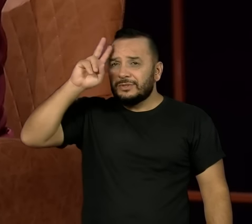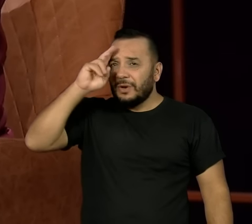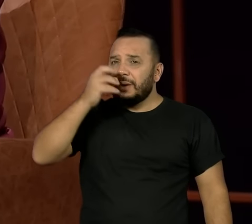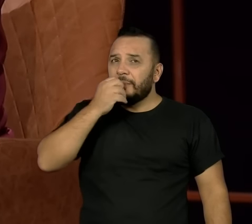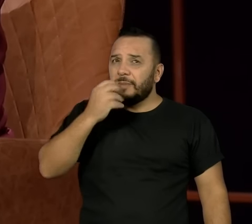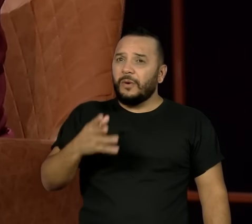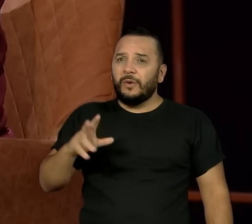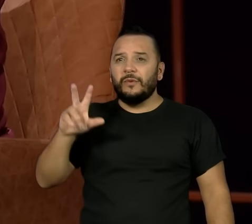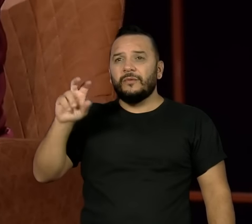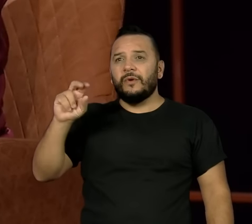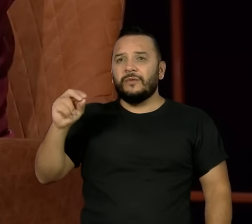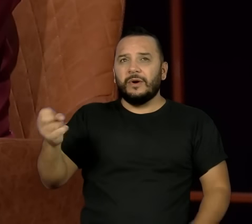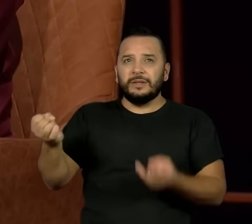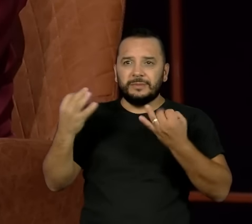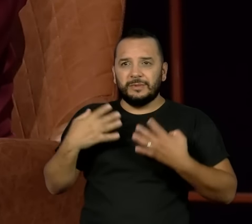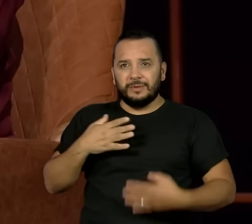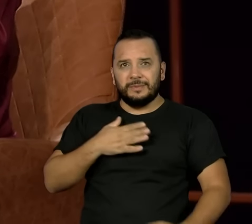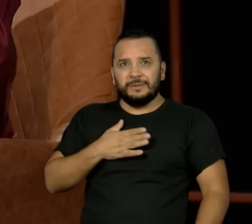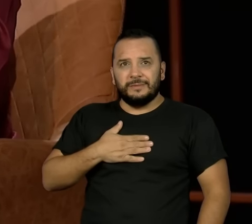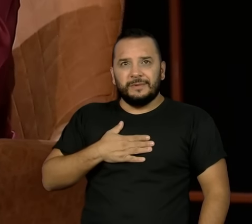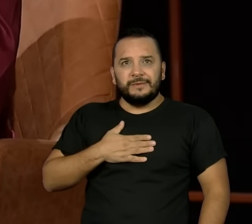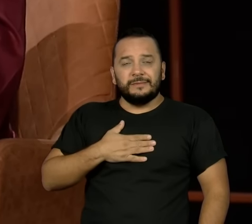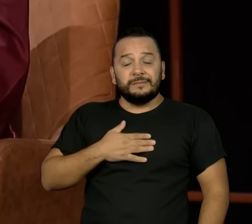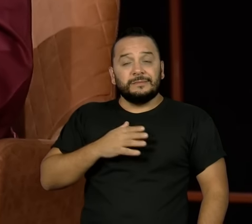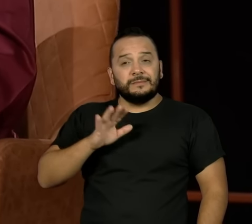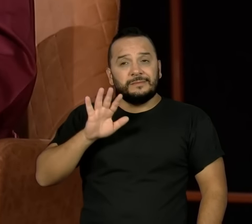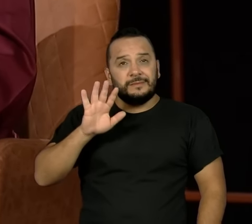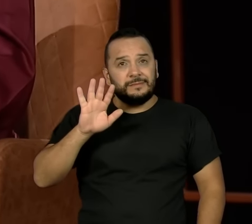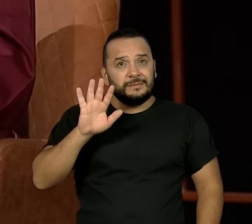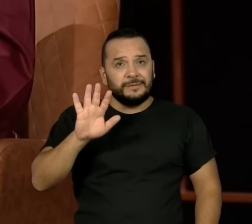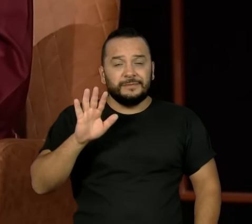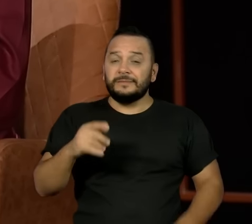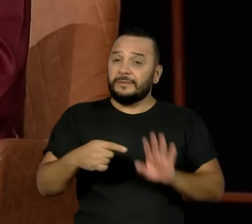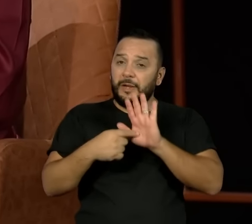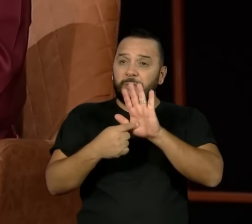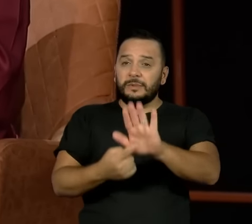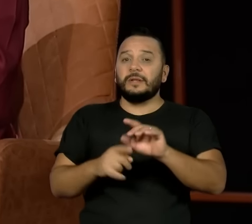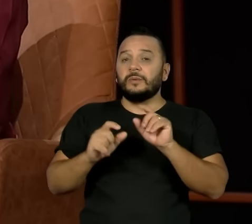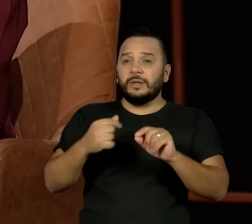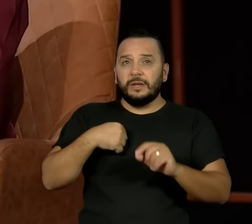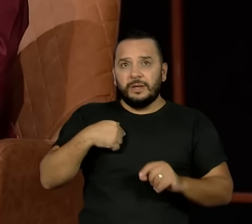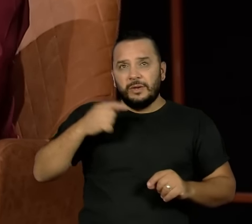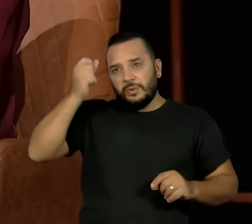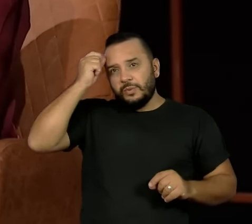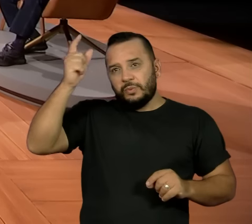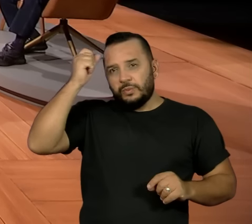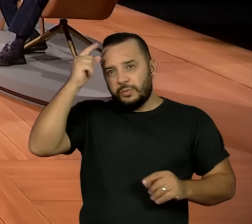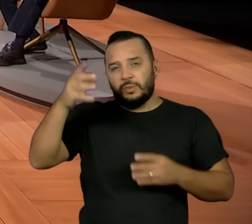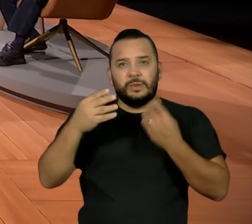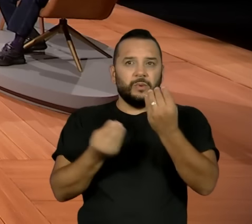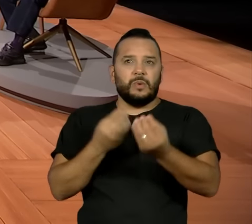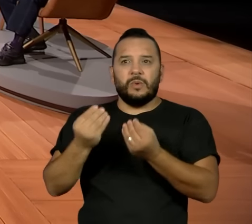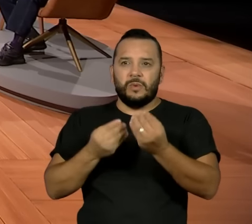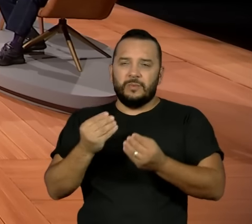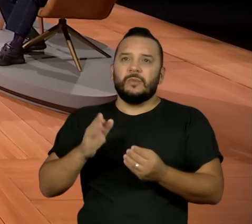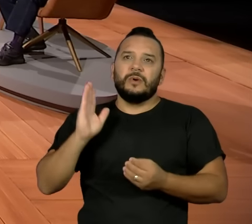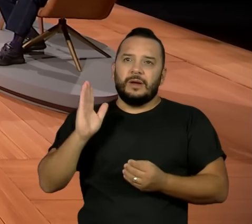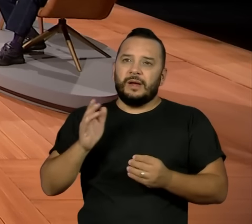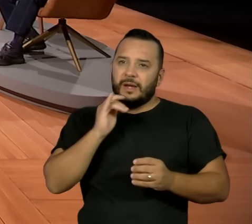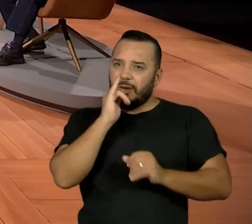vovó me contava. Pronto, então para mostrar como a cultura é registrada